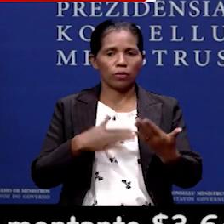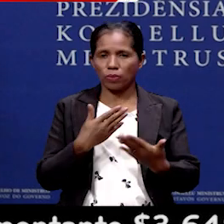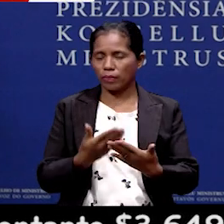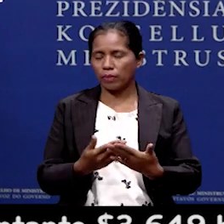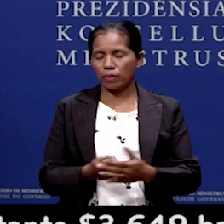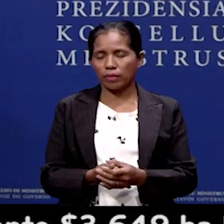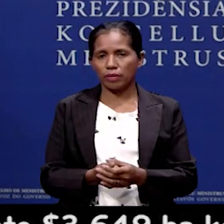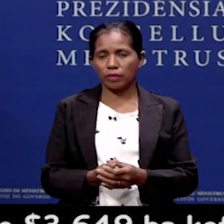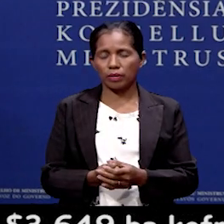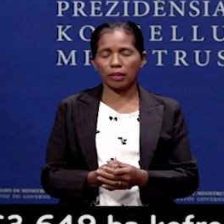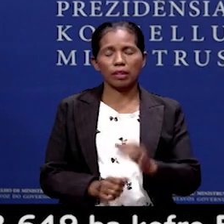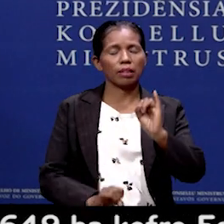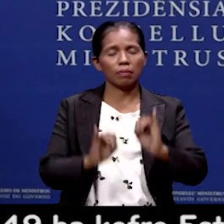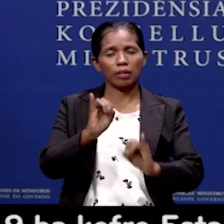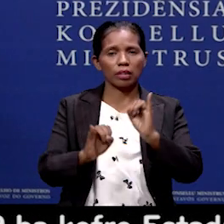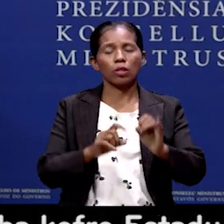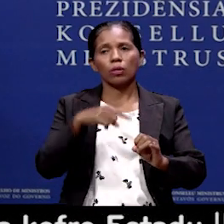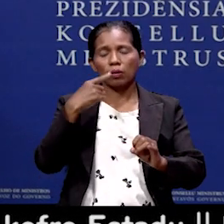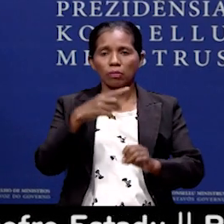independente de uma vacina terrestre.